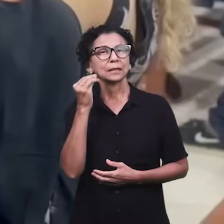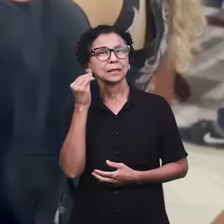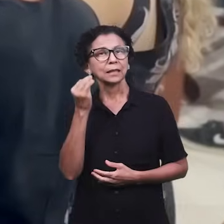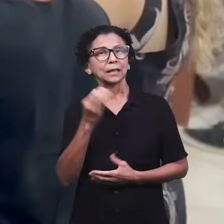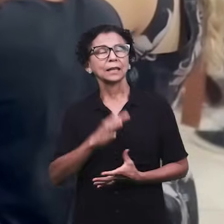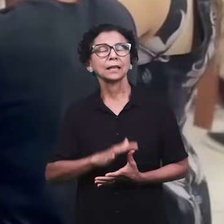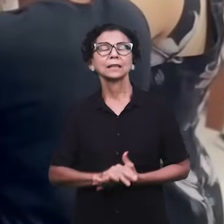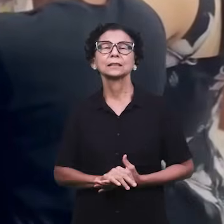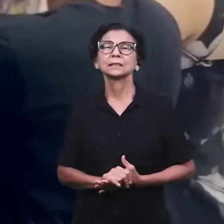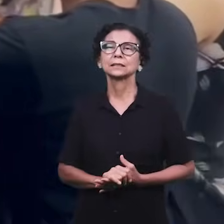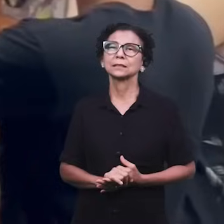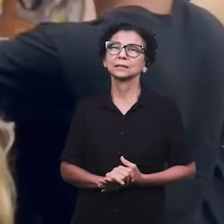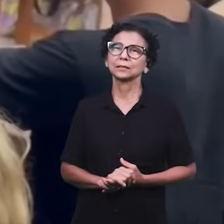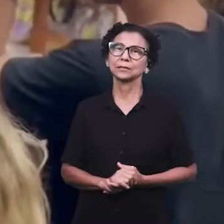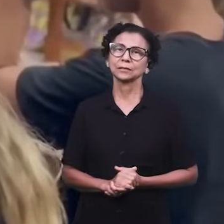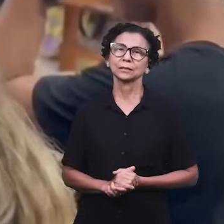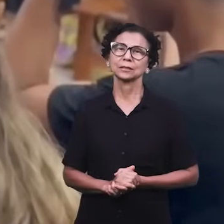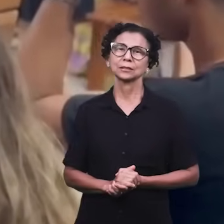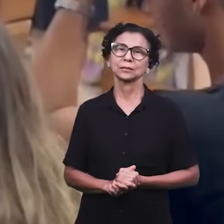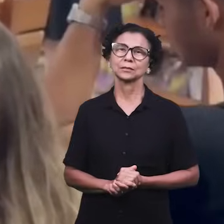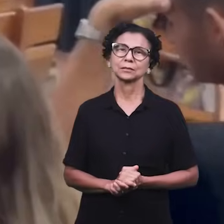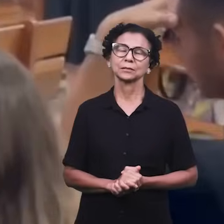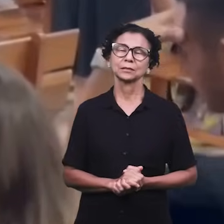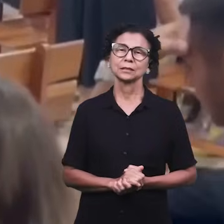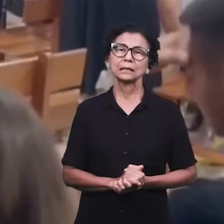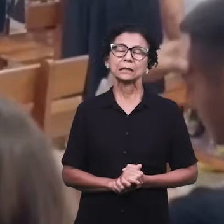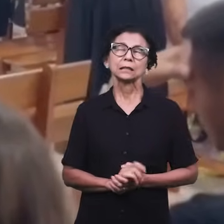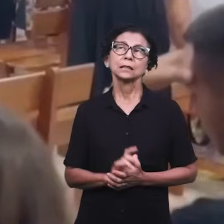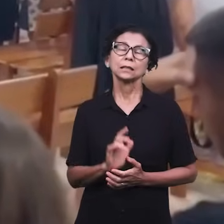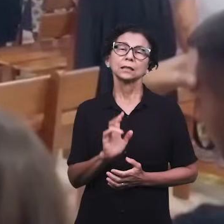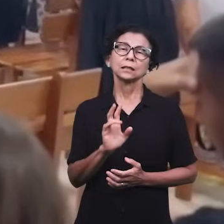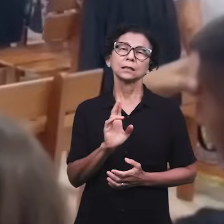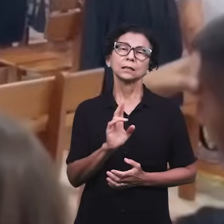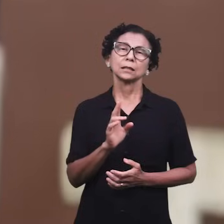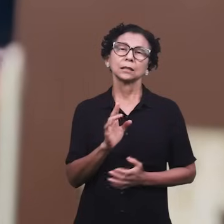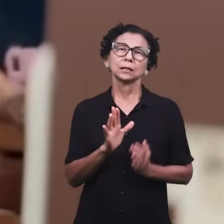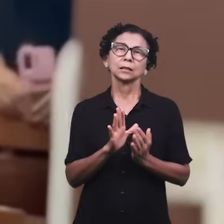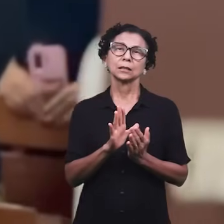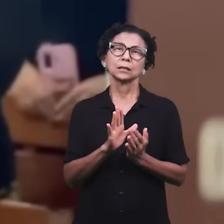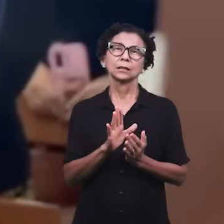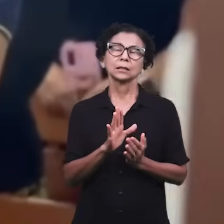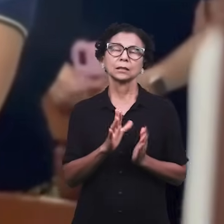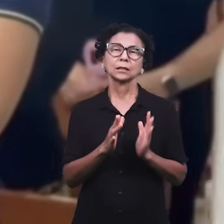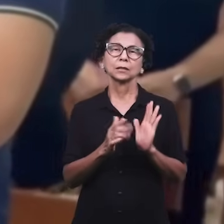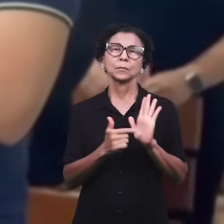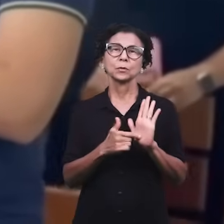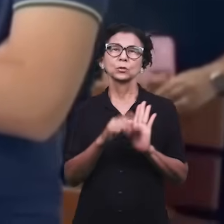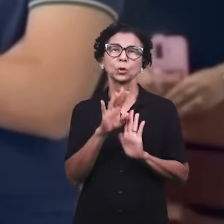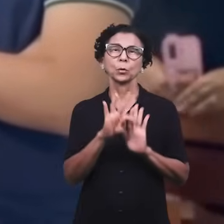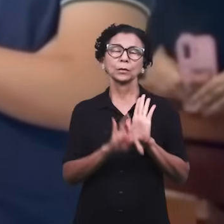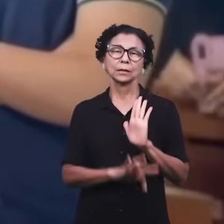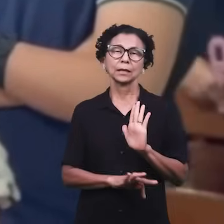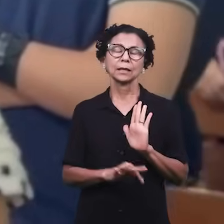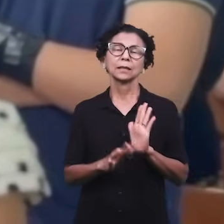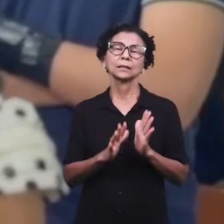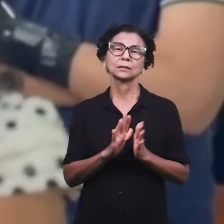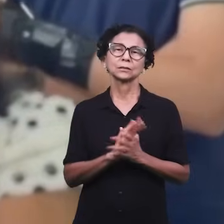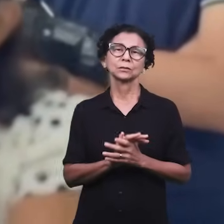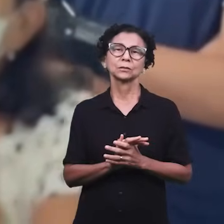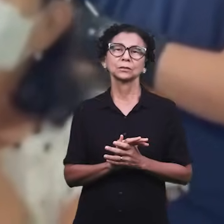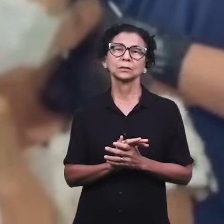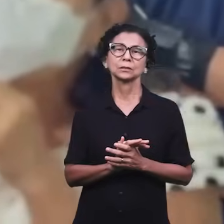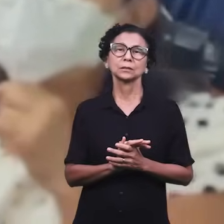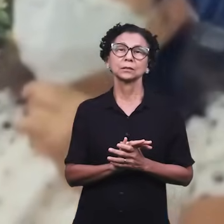quando o seu pai enviou o seu servo Eliezer para buscar Rebeca, né, que haveria de casar com